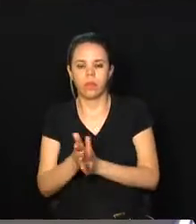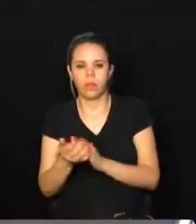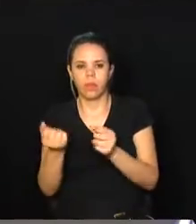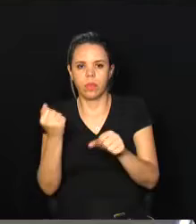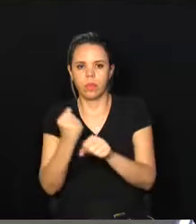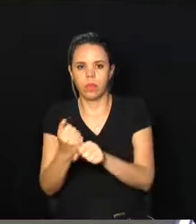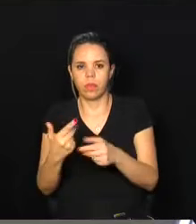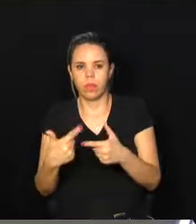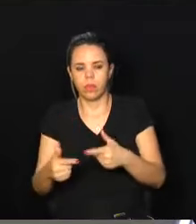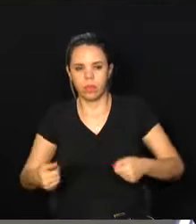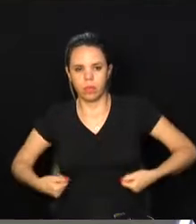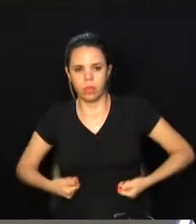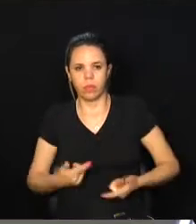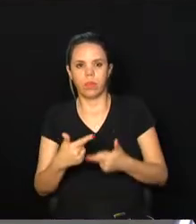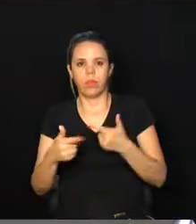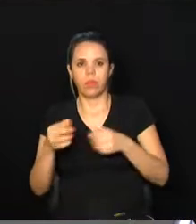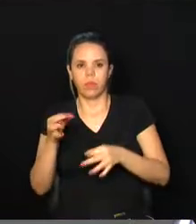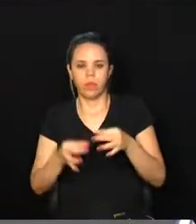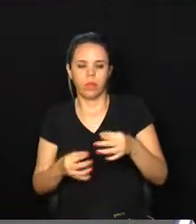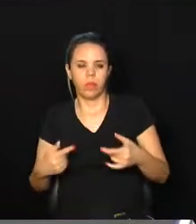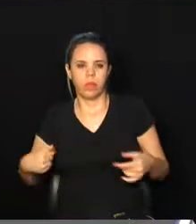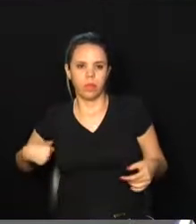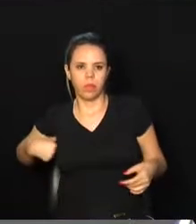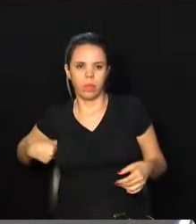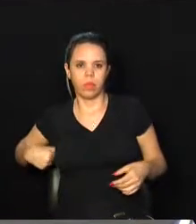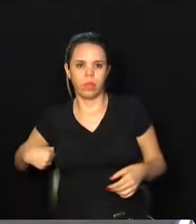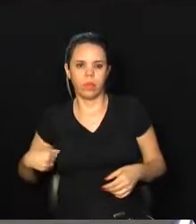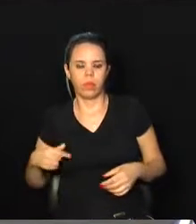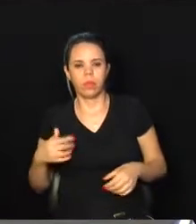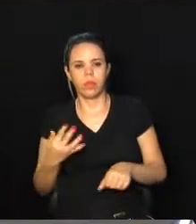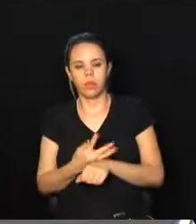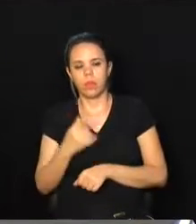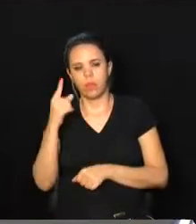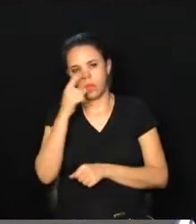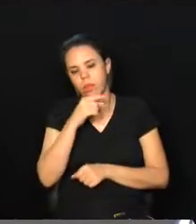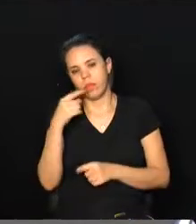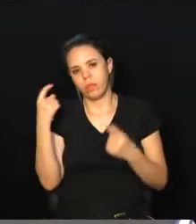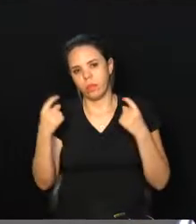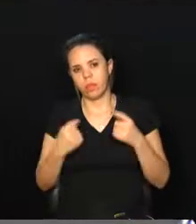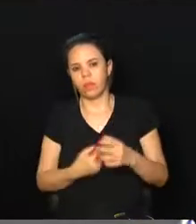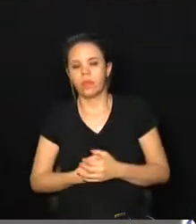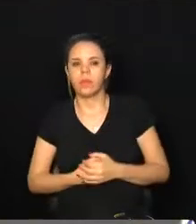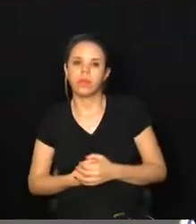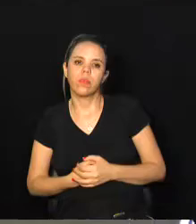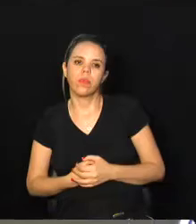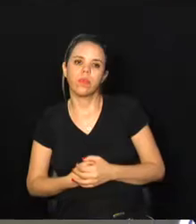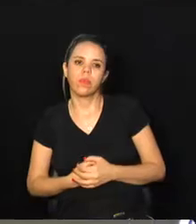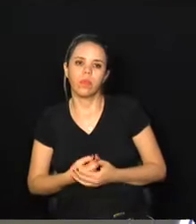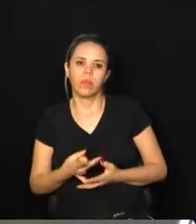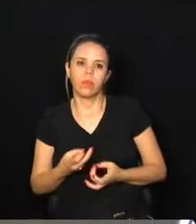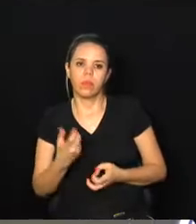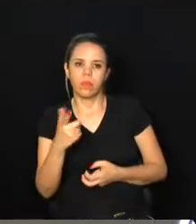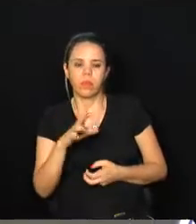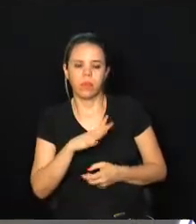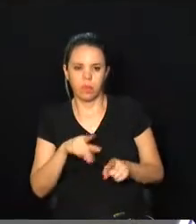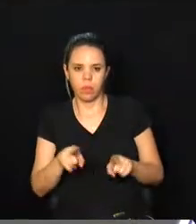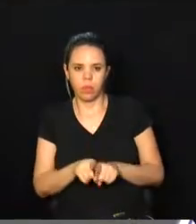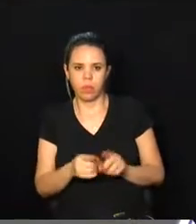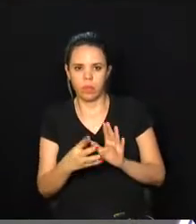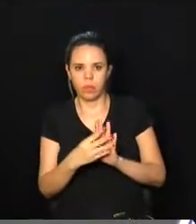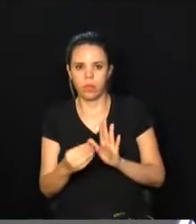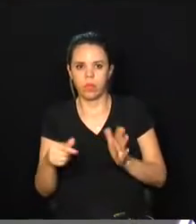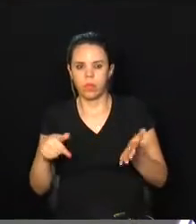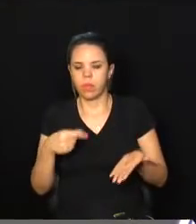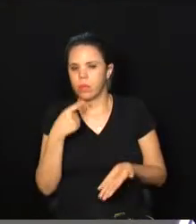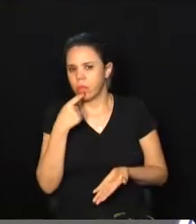custos, né? Problemas jurídicos, enfim. É uma dor de cabeça sem tamanho. E a gente está vendo que outras cidades estão copiando o modelo